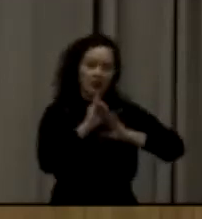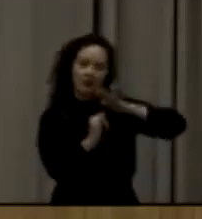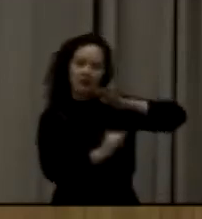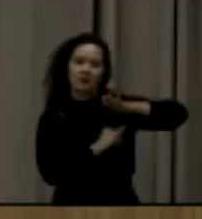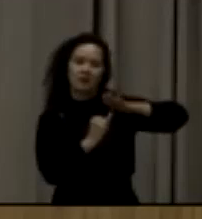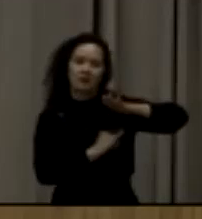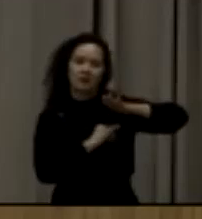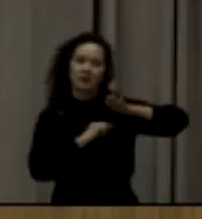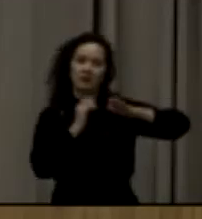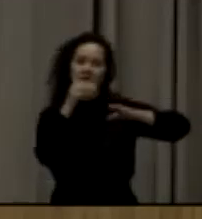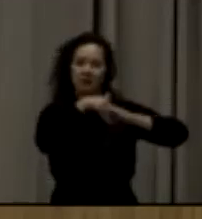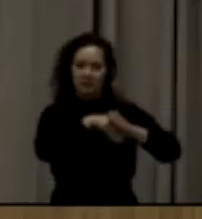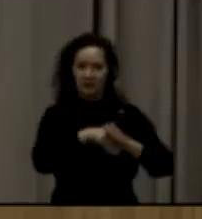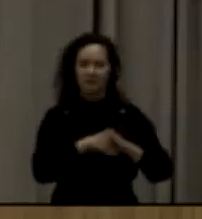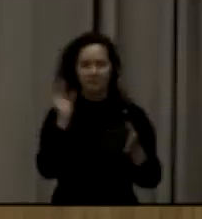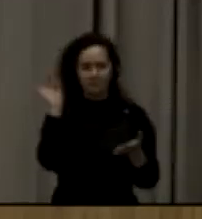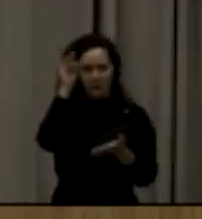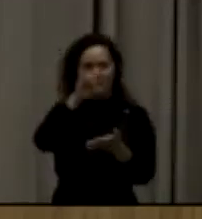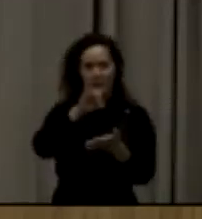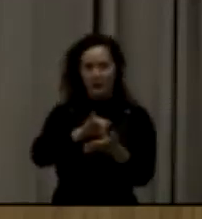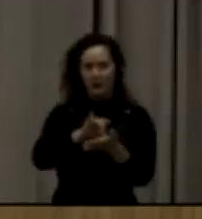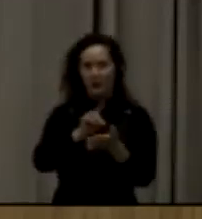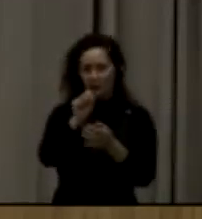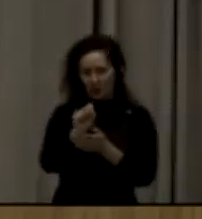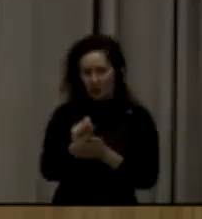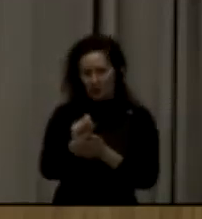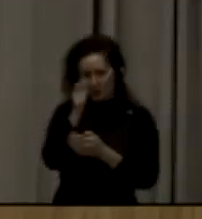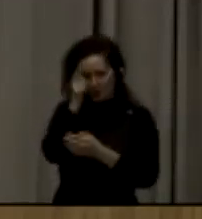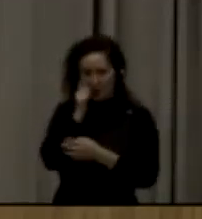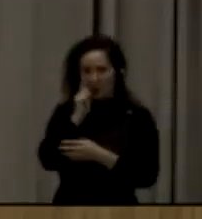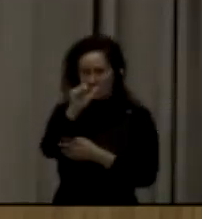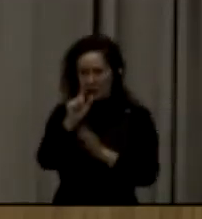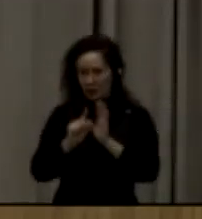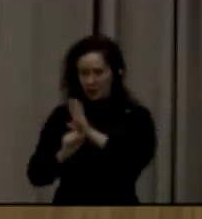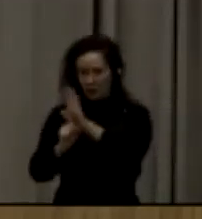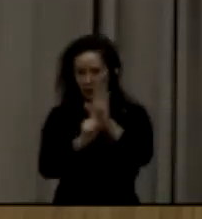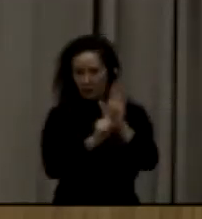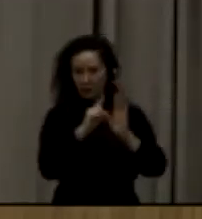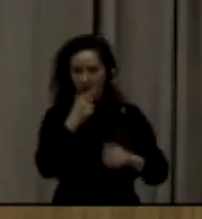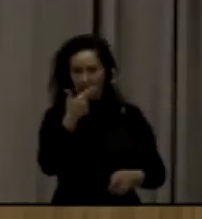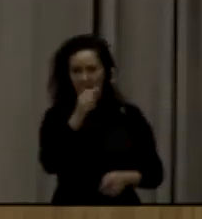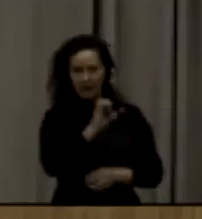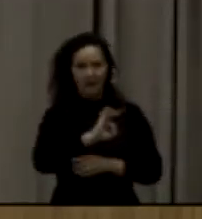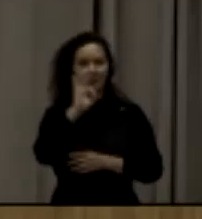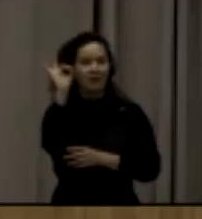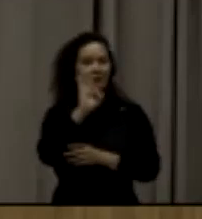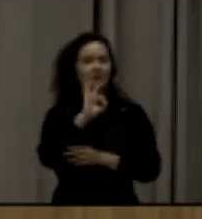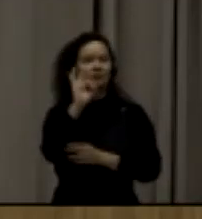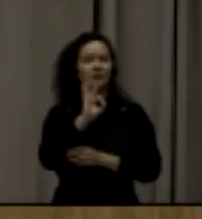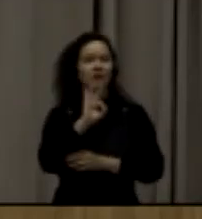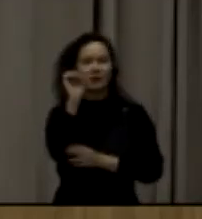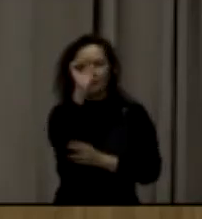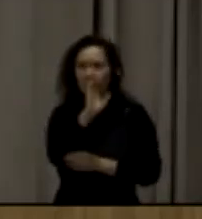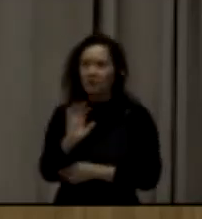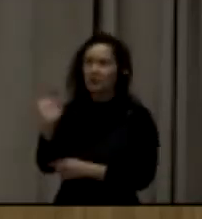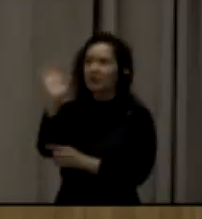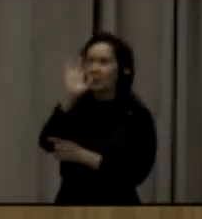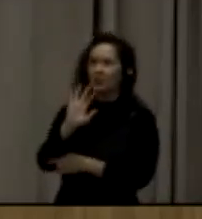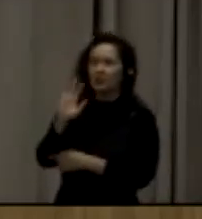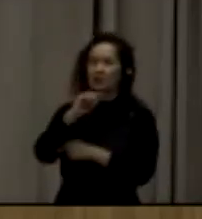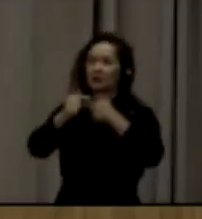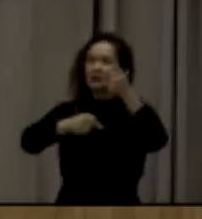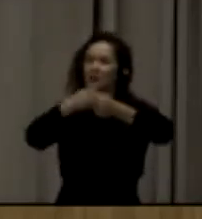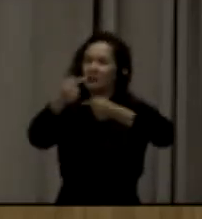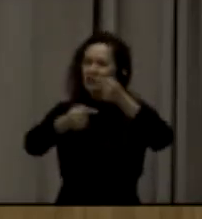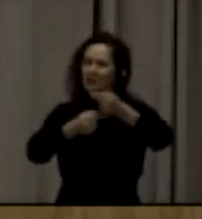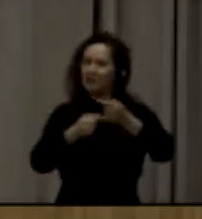organizações elas sejam exatamente aquelas que podem trazer 100% de uma generalização para a geração.